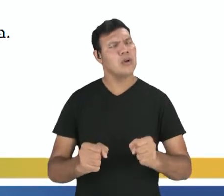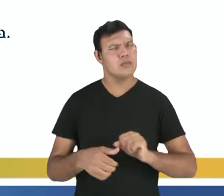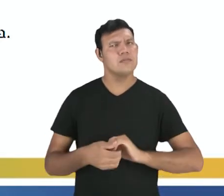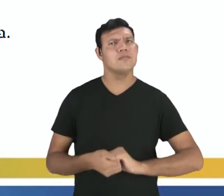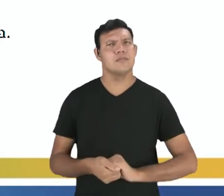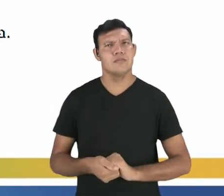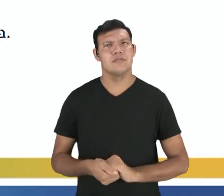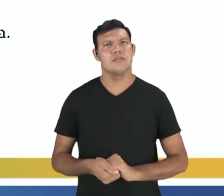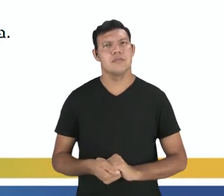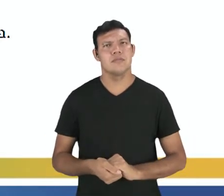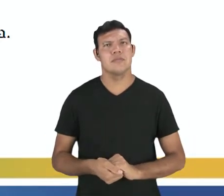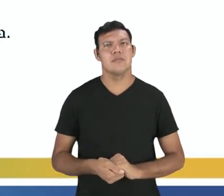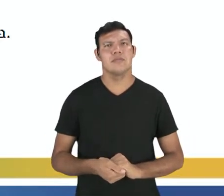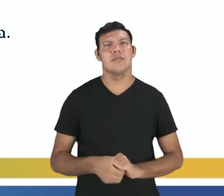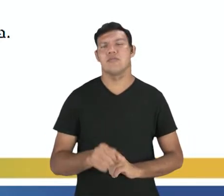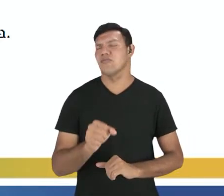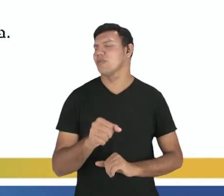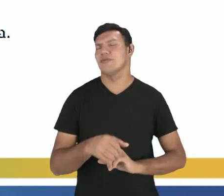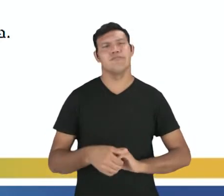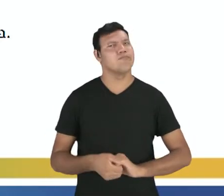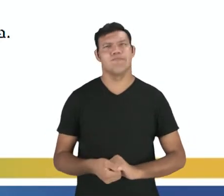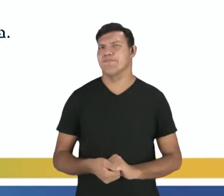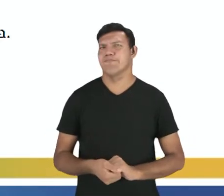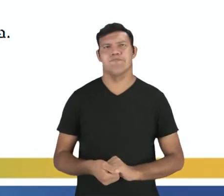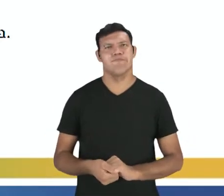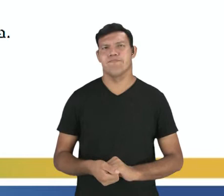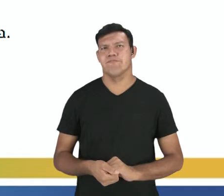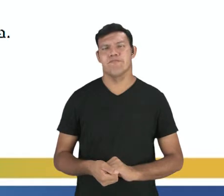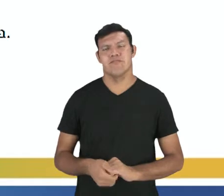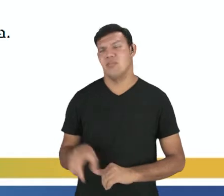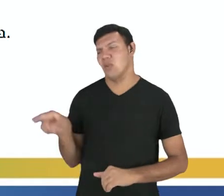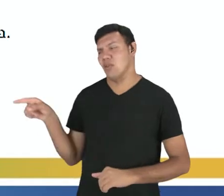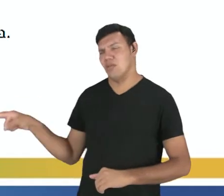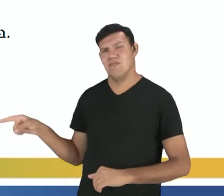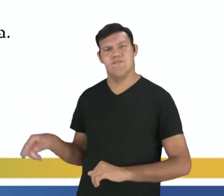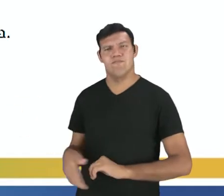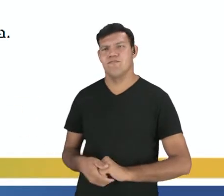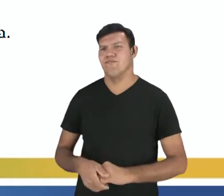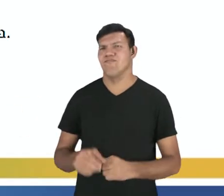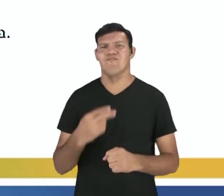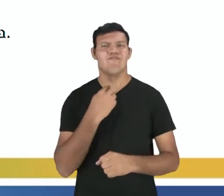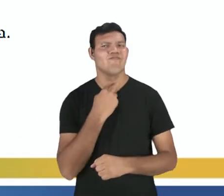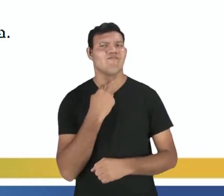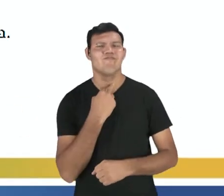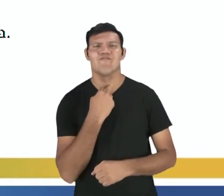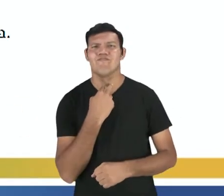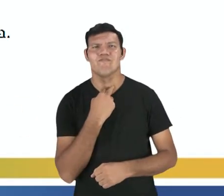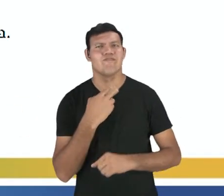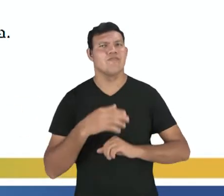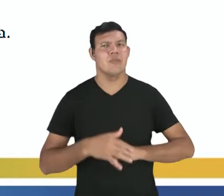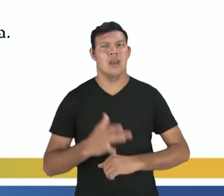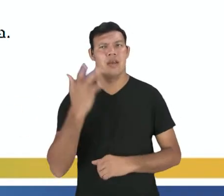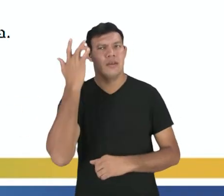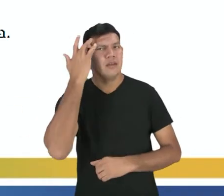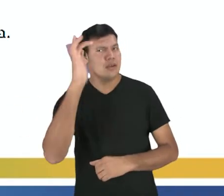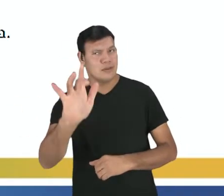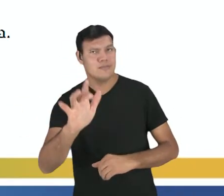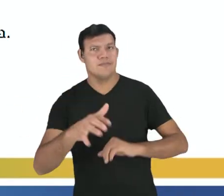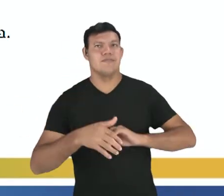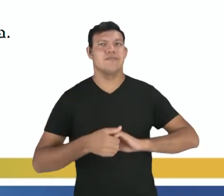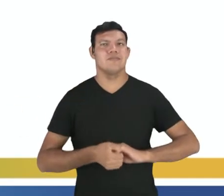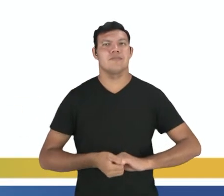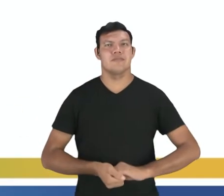habilidade. Ou não. No, she couldn't. Não, ela não podia. Não, ela não sabia.